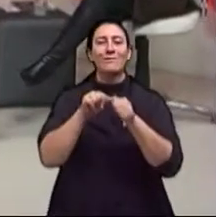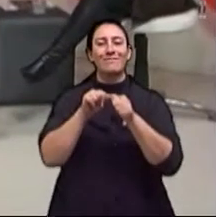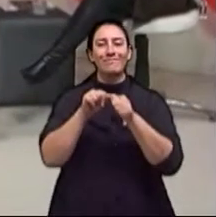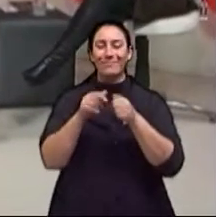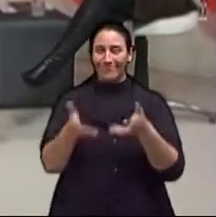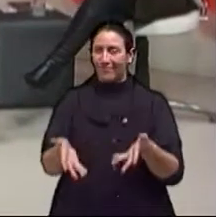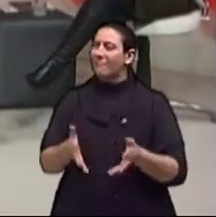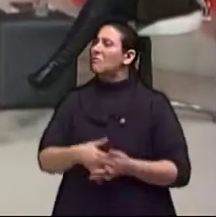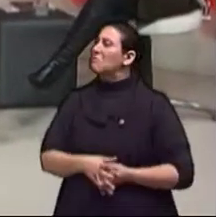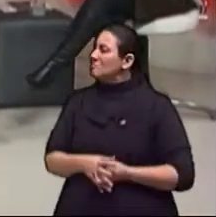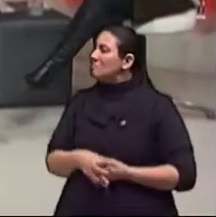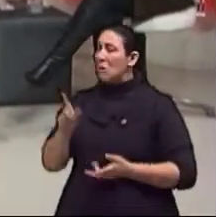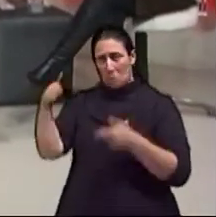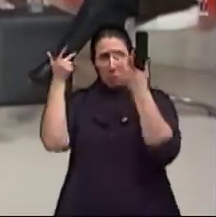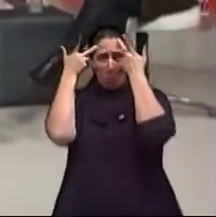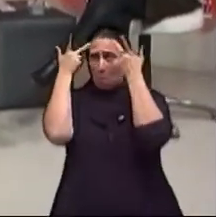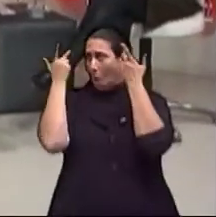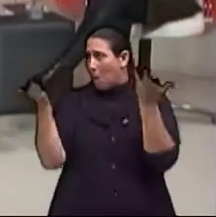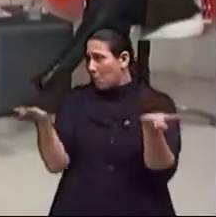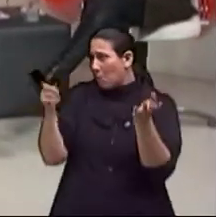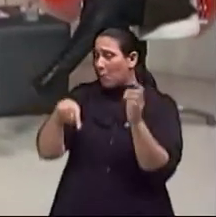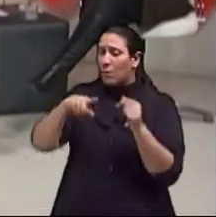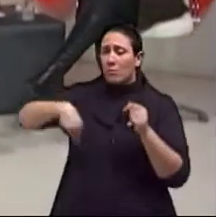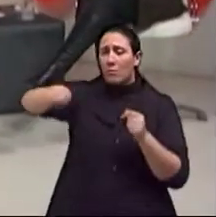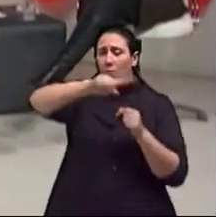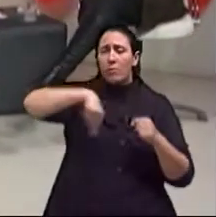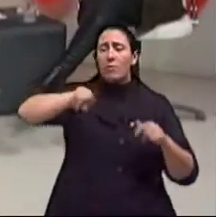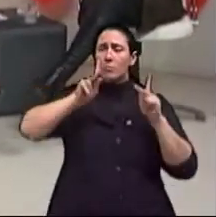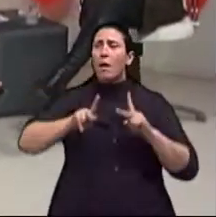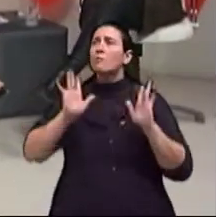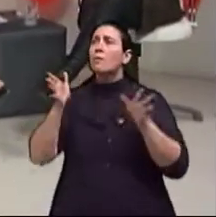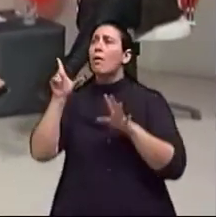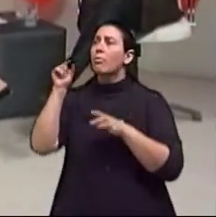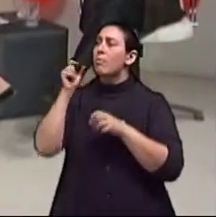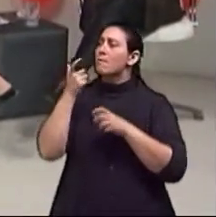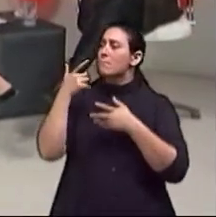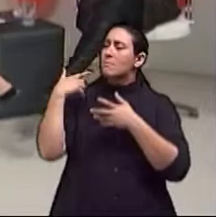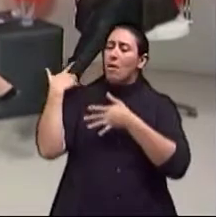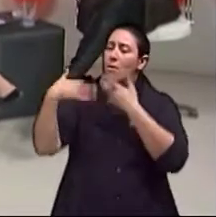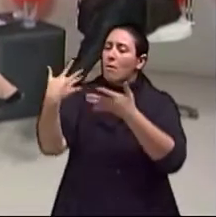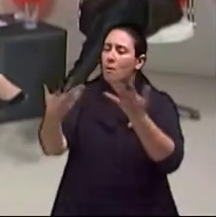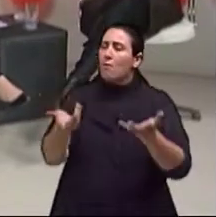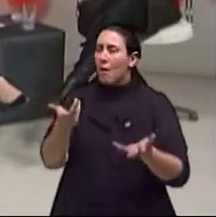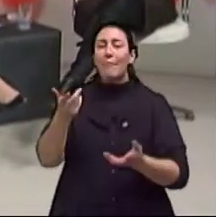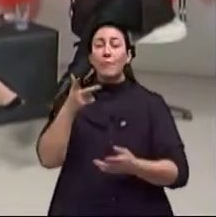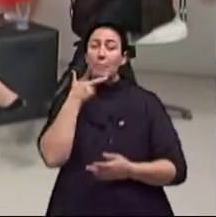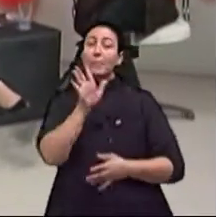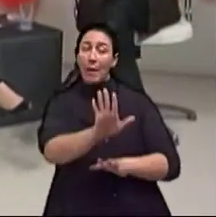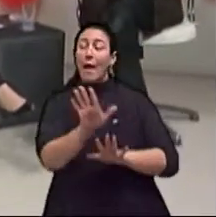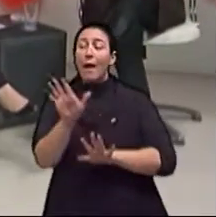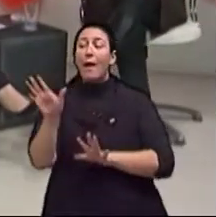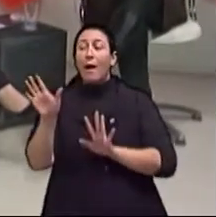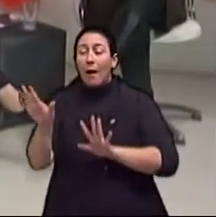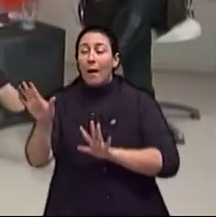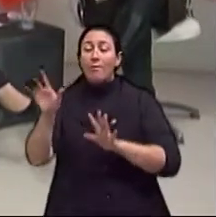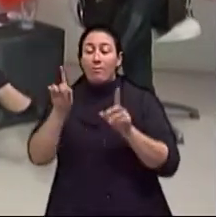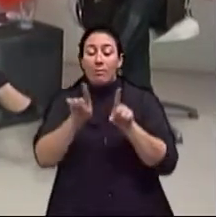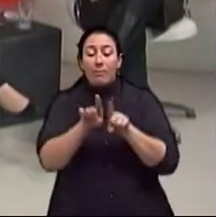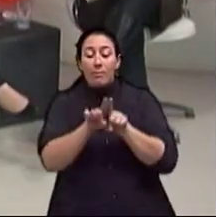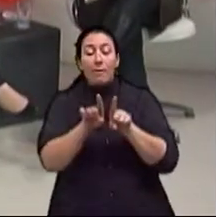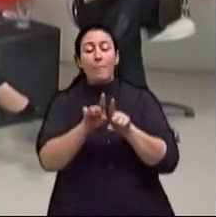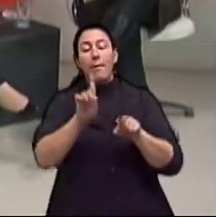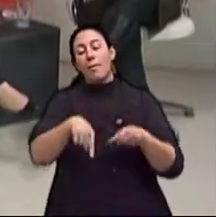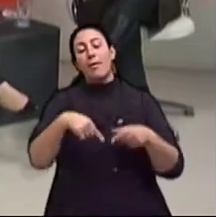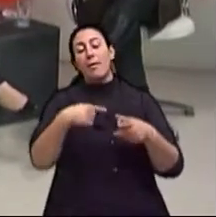seguir então eu diria que é normal nesse sentido ao Flamengo que eu também é uma defesa o preto